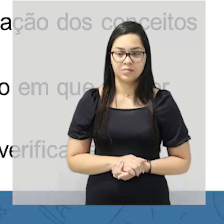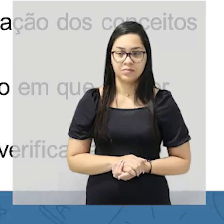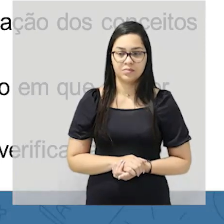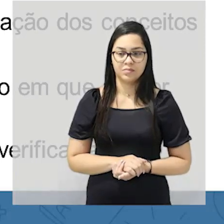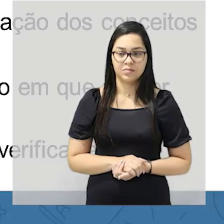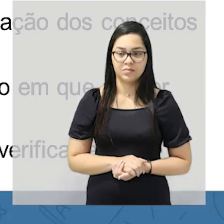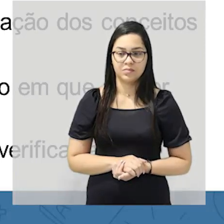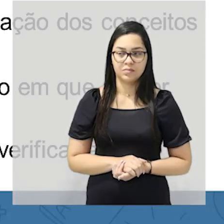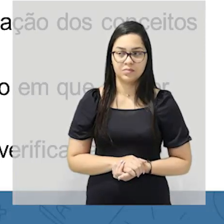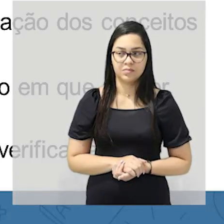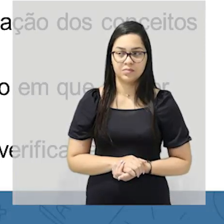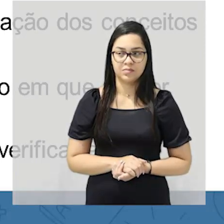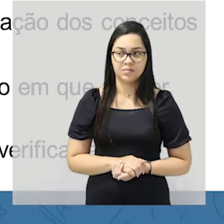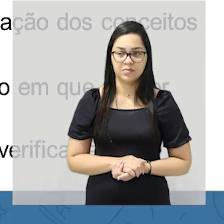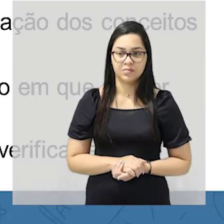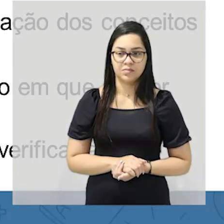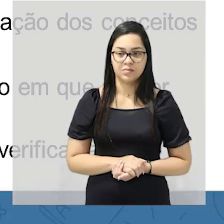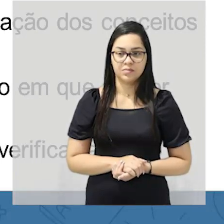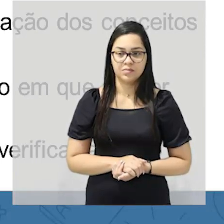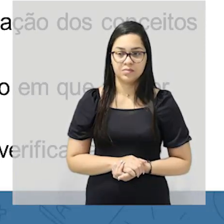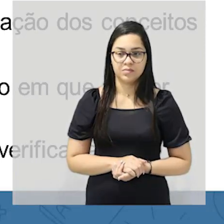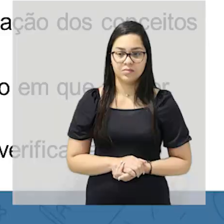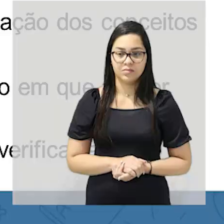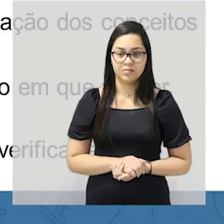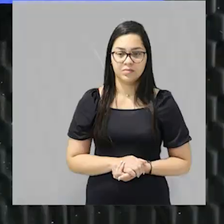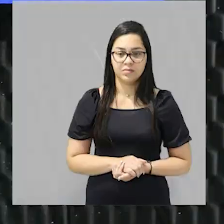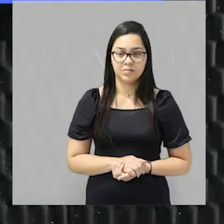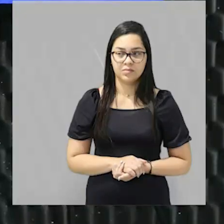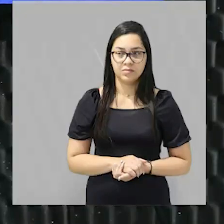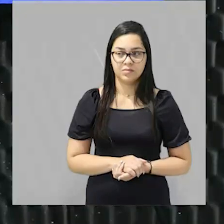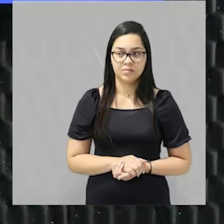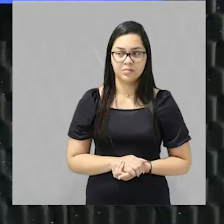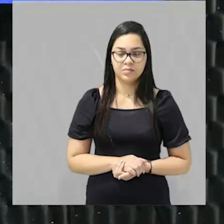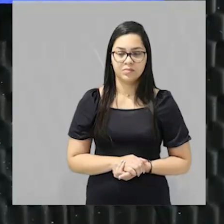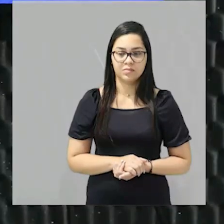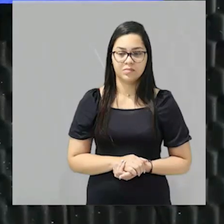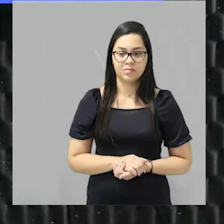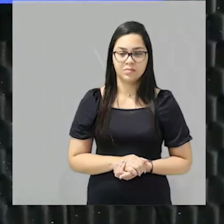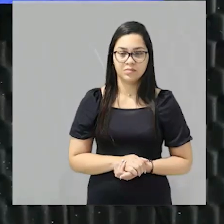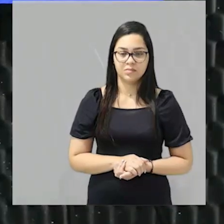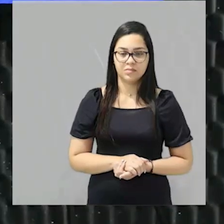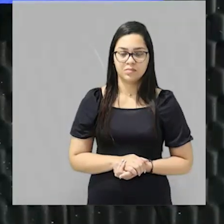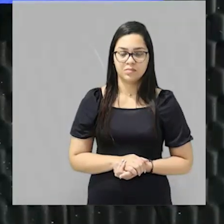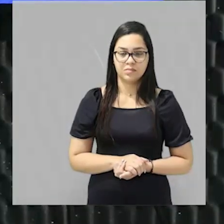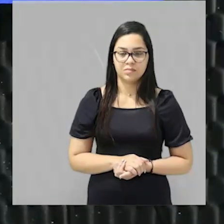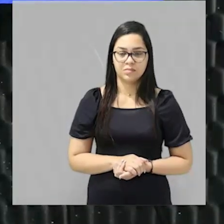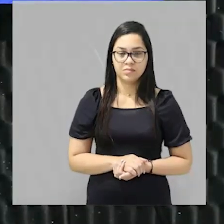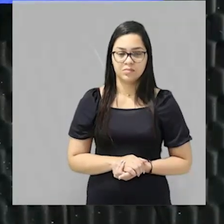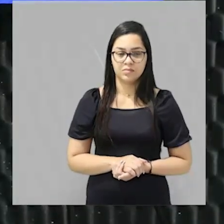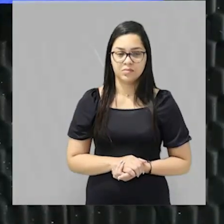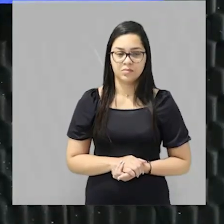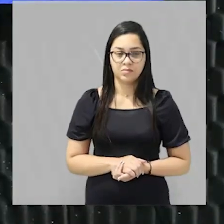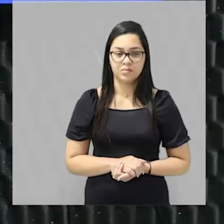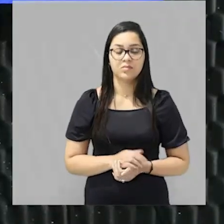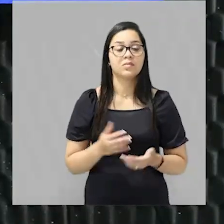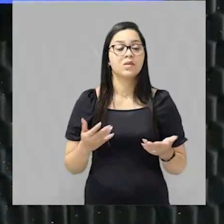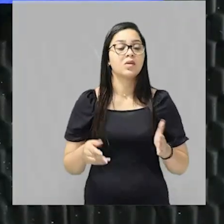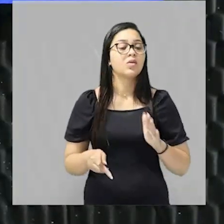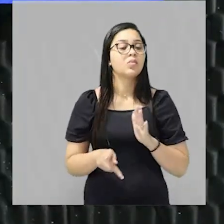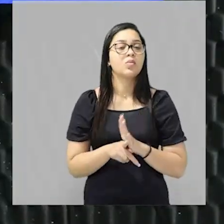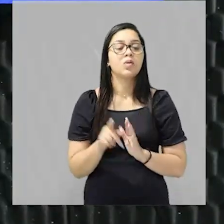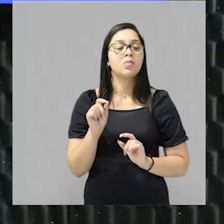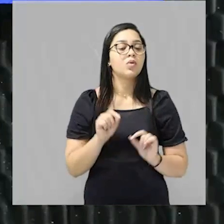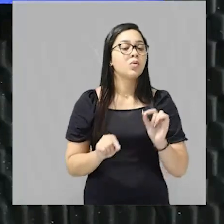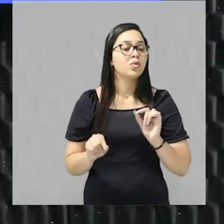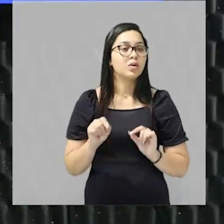Questão 2. Em nosso cotidiano, utilizamos as palavras calor e temperatura de forma